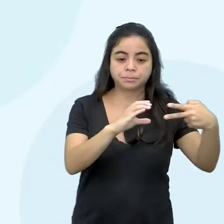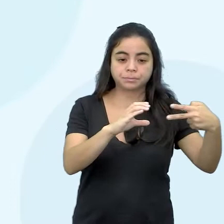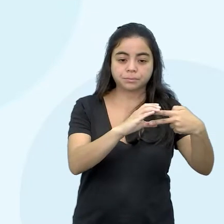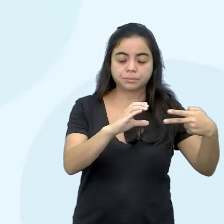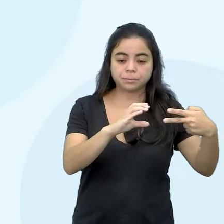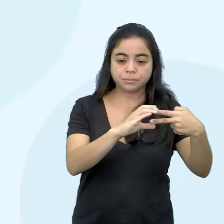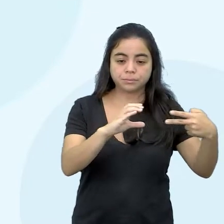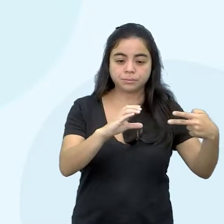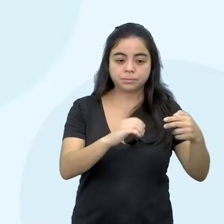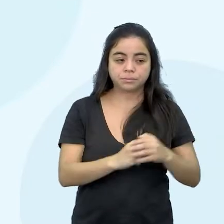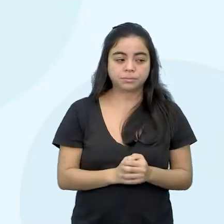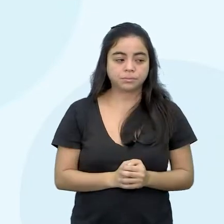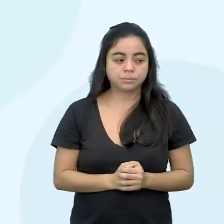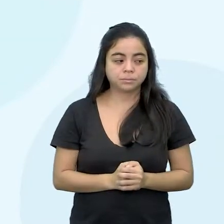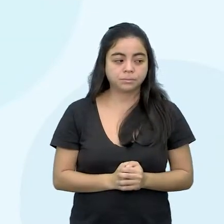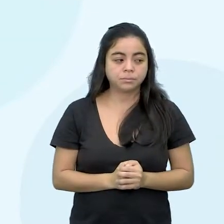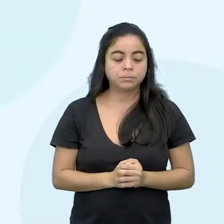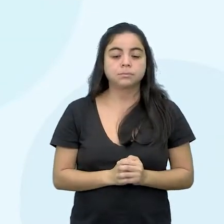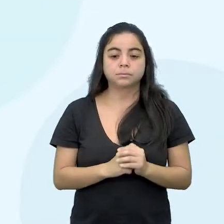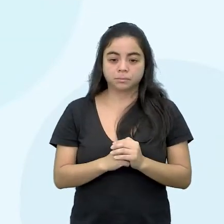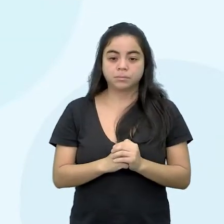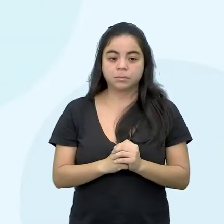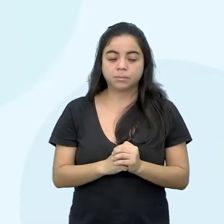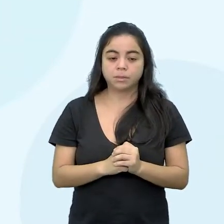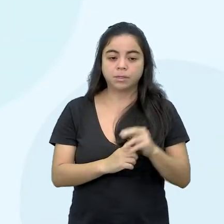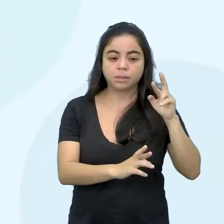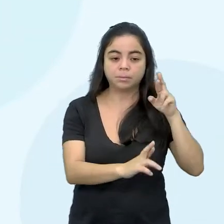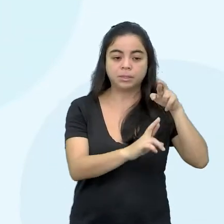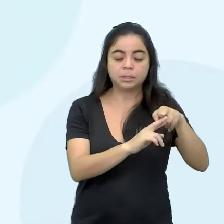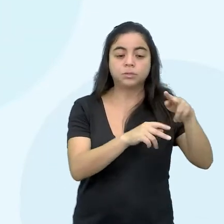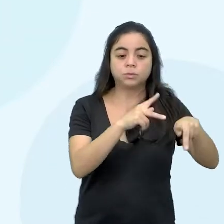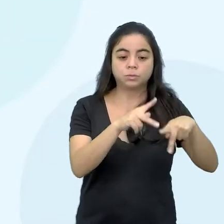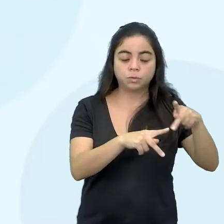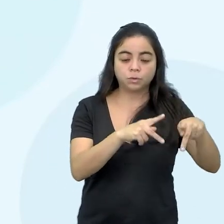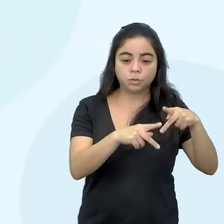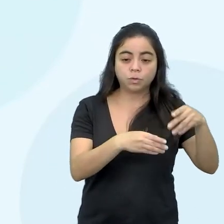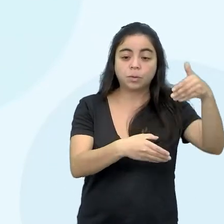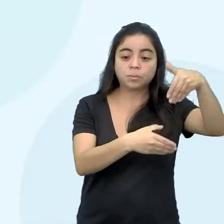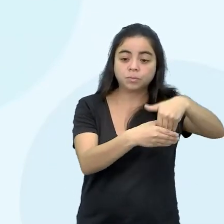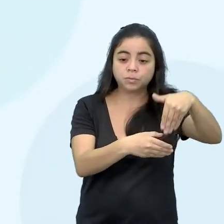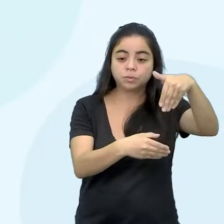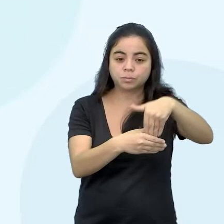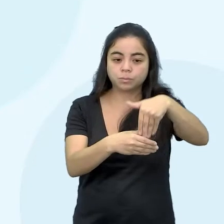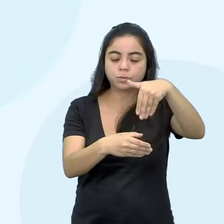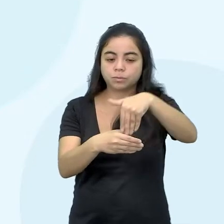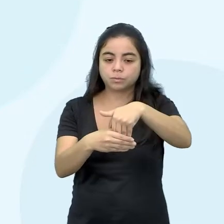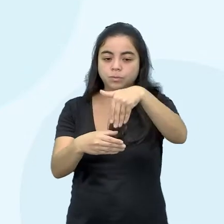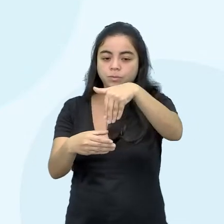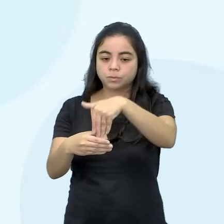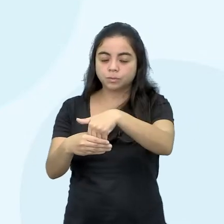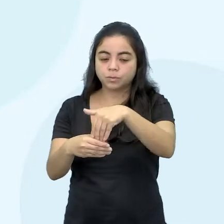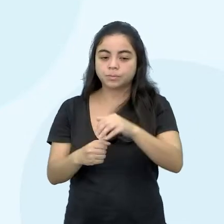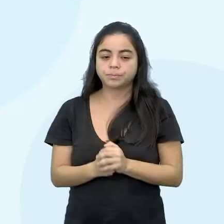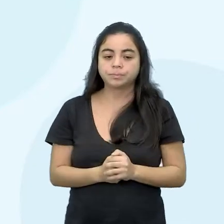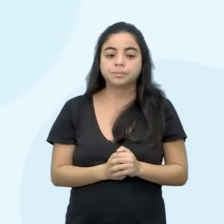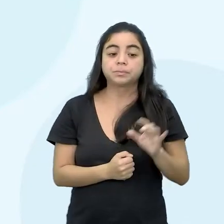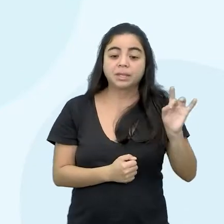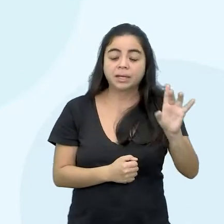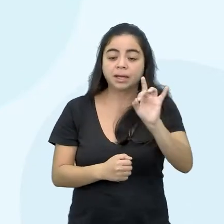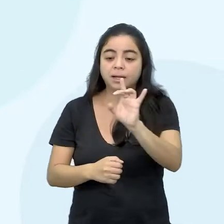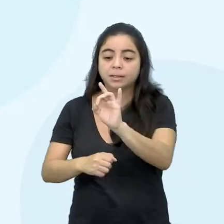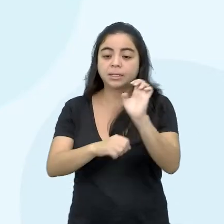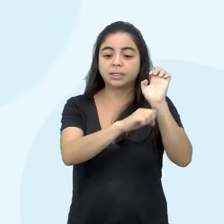está composta por representantes do povo, que são eleitos pelo sistema proporcional em cada estado, em